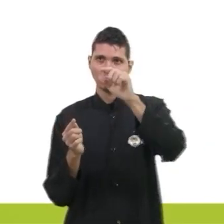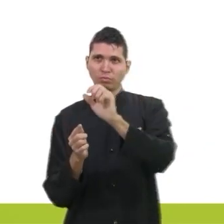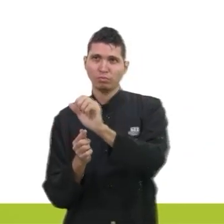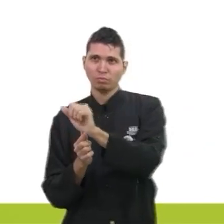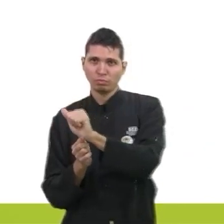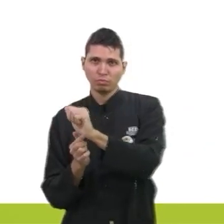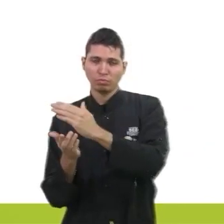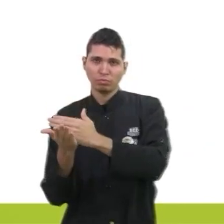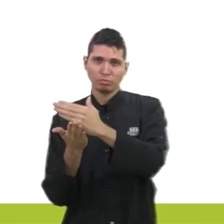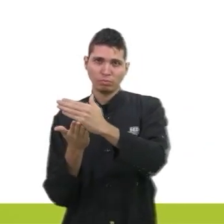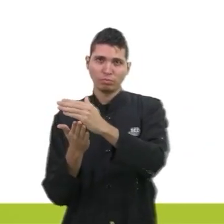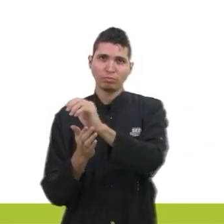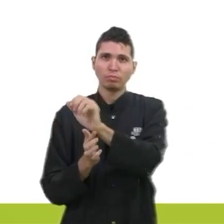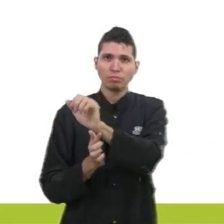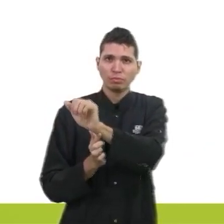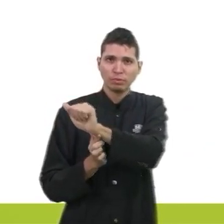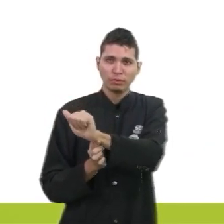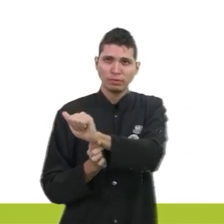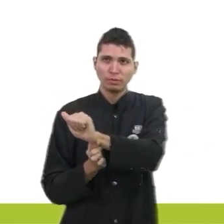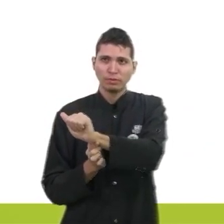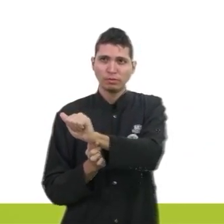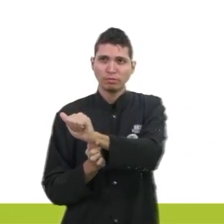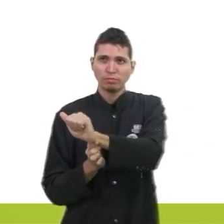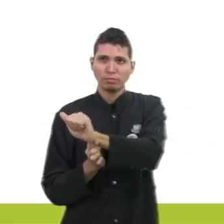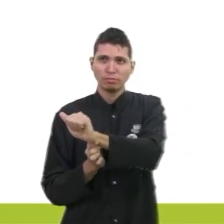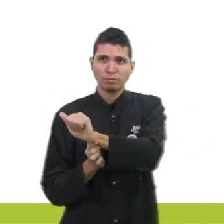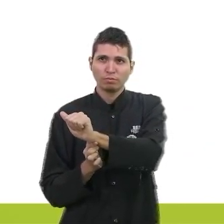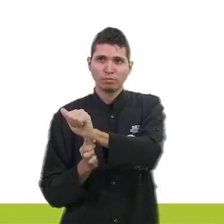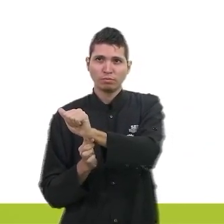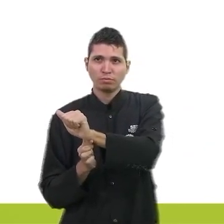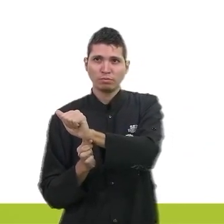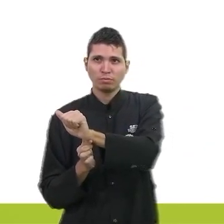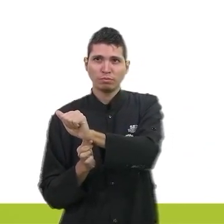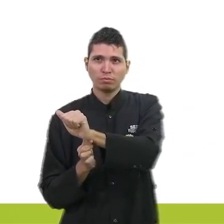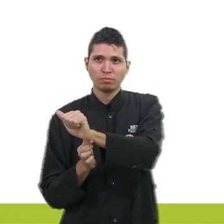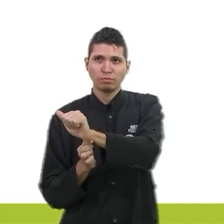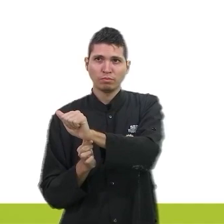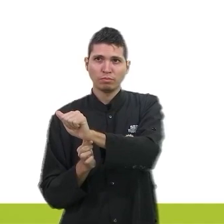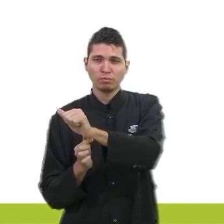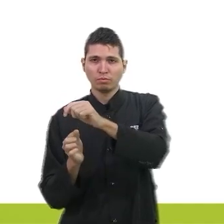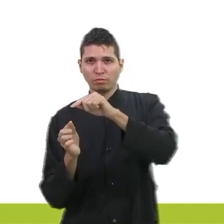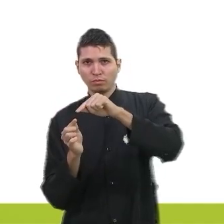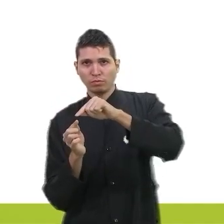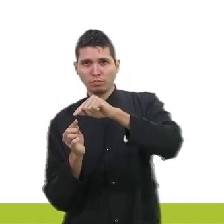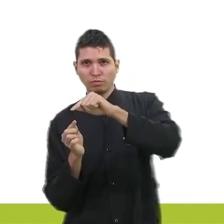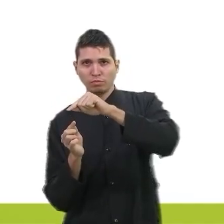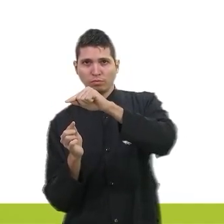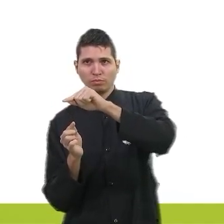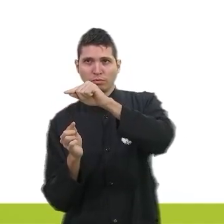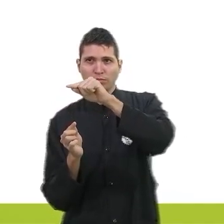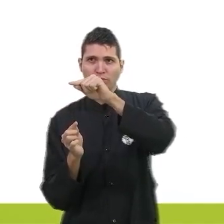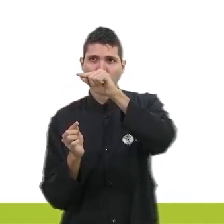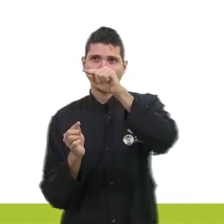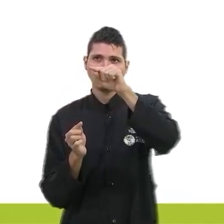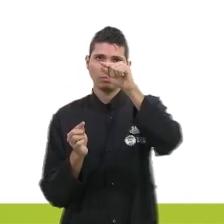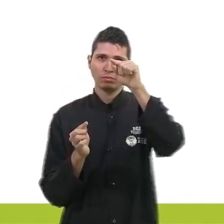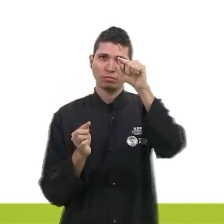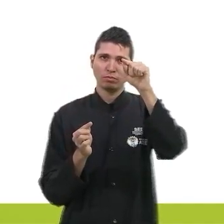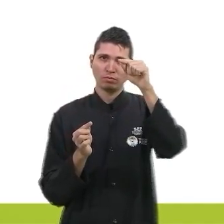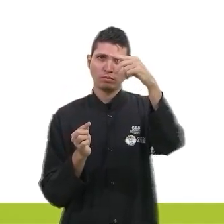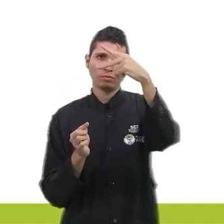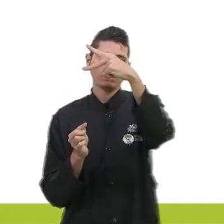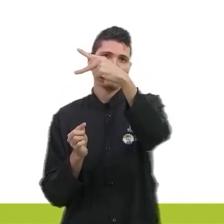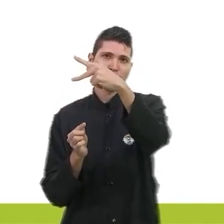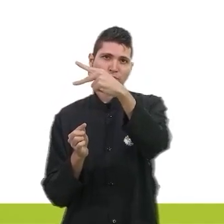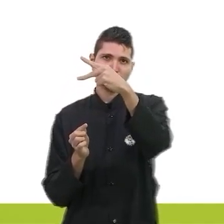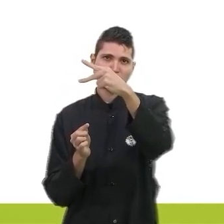Imagine o seguinte, que você traça o caminho que vai do A até o ponto P aqui. Ok. Esse